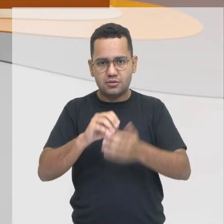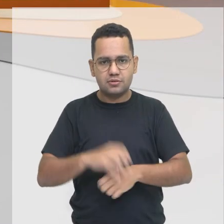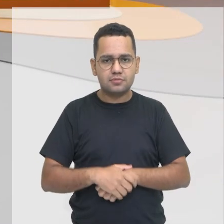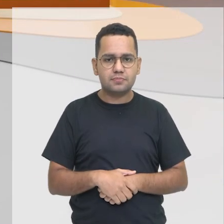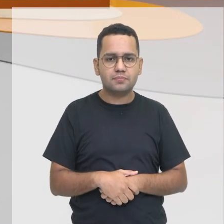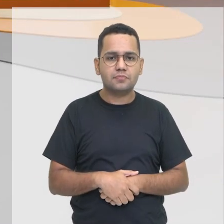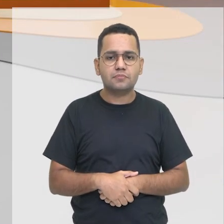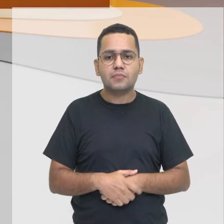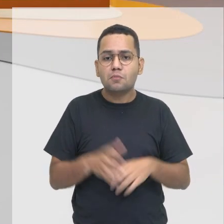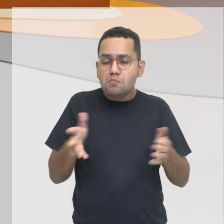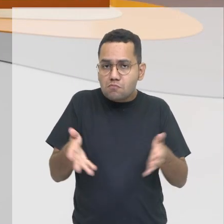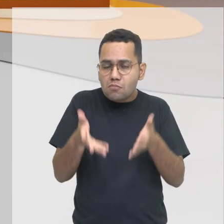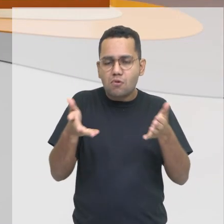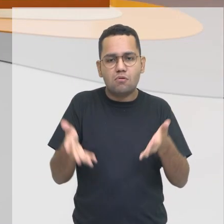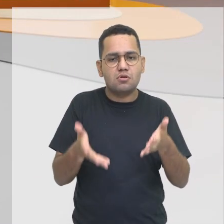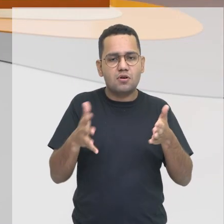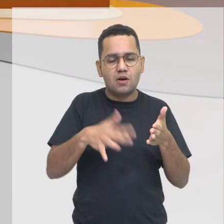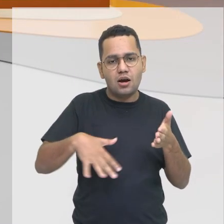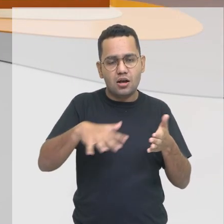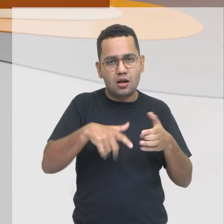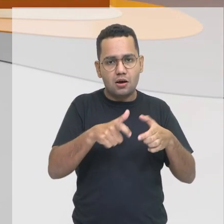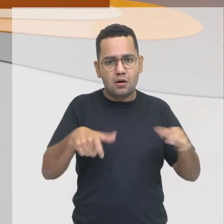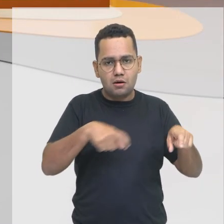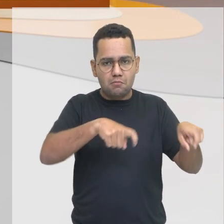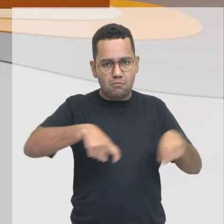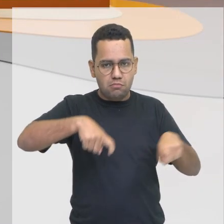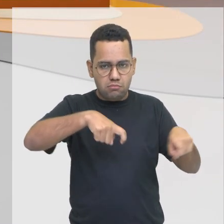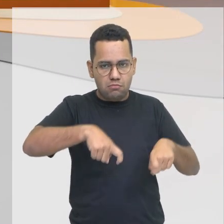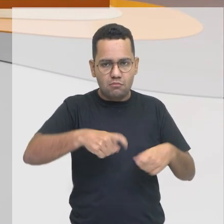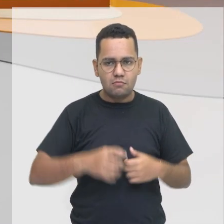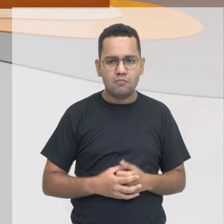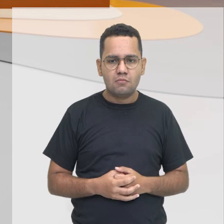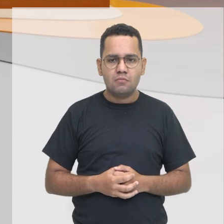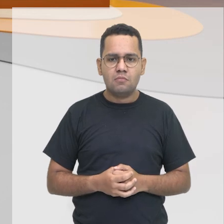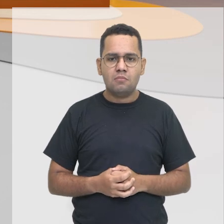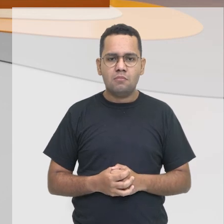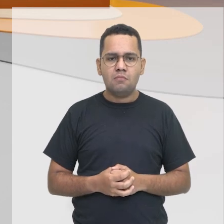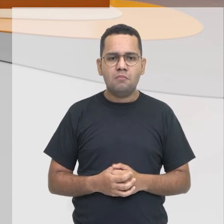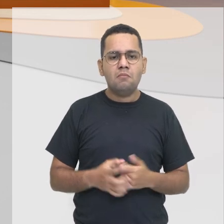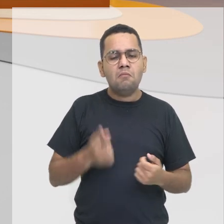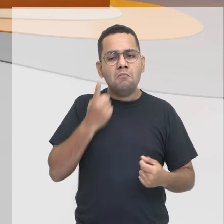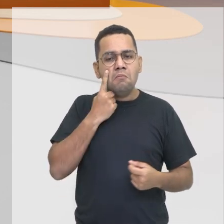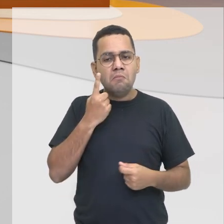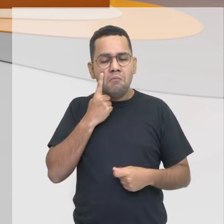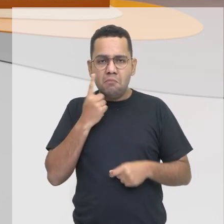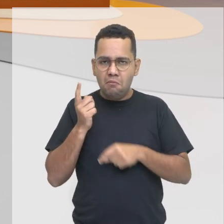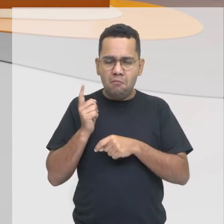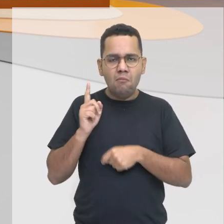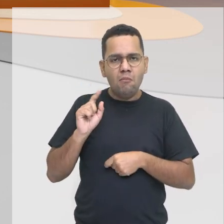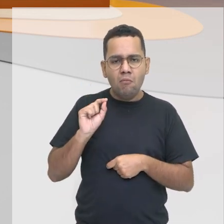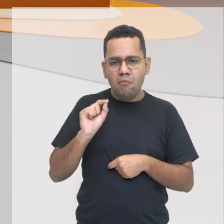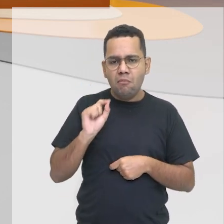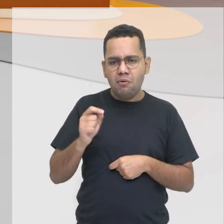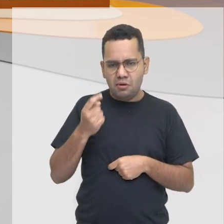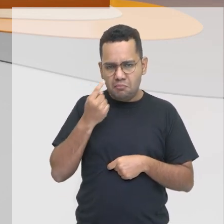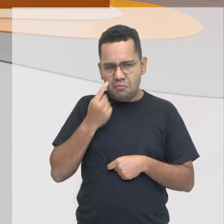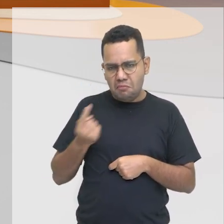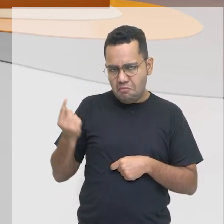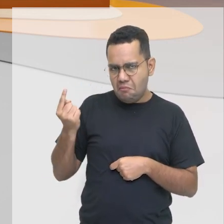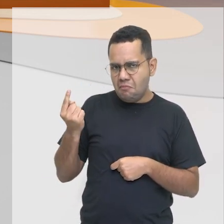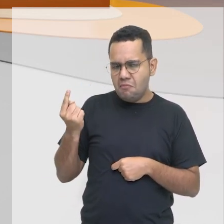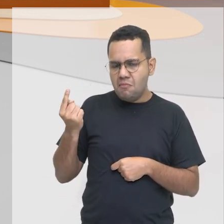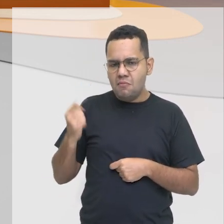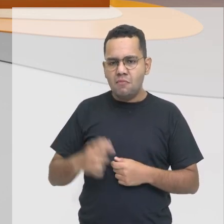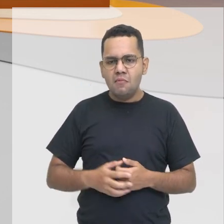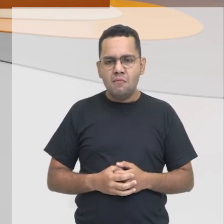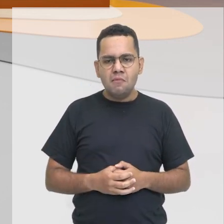grandes propriedades rurais. Aqui eu trouxe para vocês aqui um vídeo que vai basicamente ilustrar que essas grandes propriedades rurais